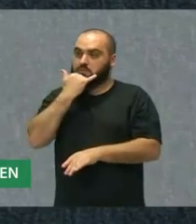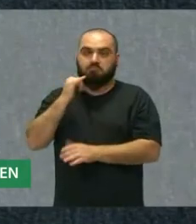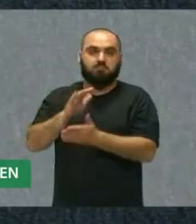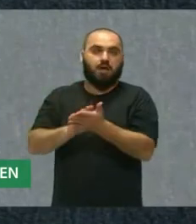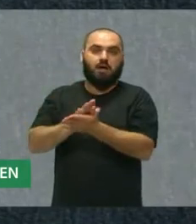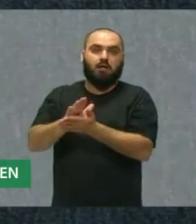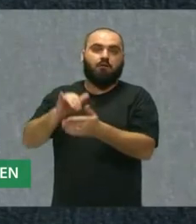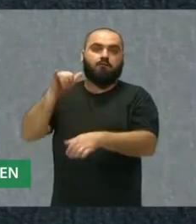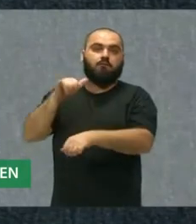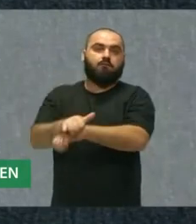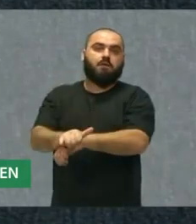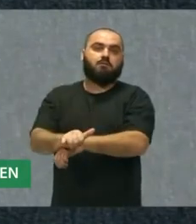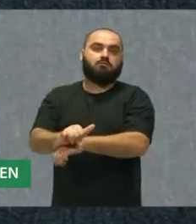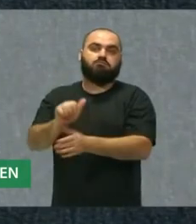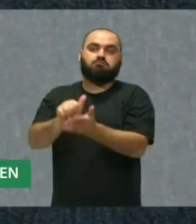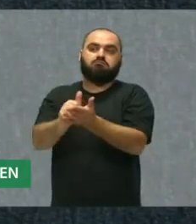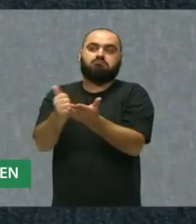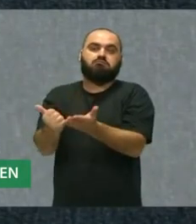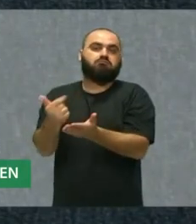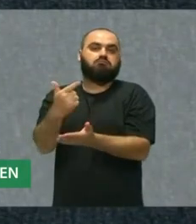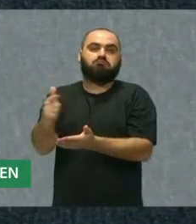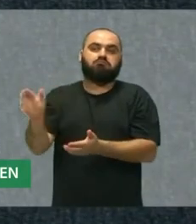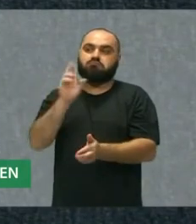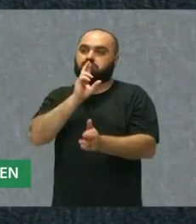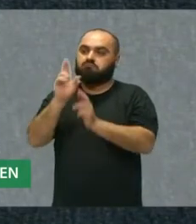a ausência de agendamento. E